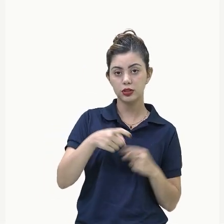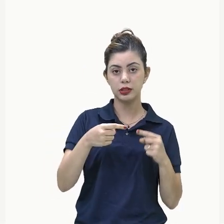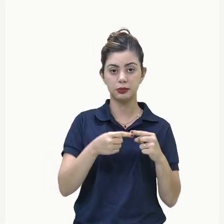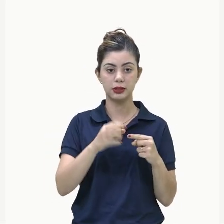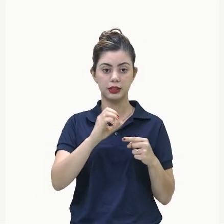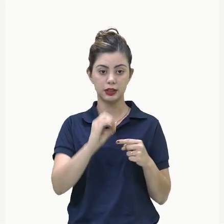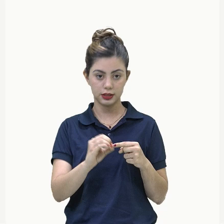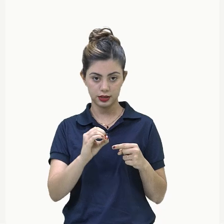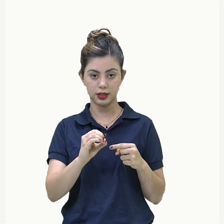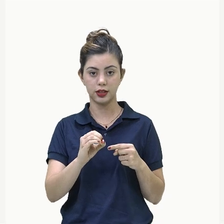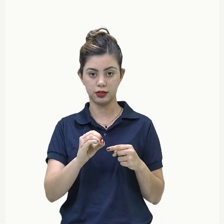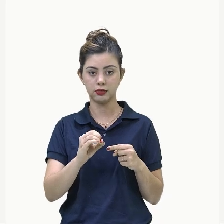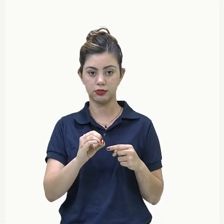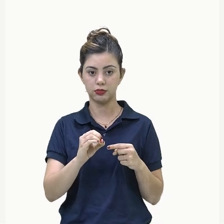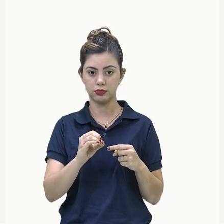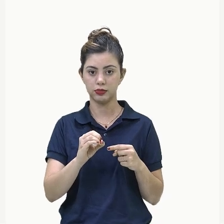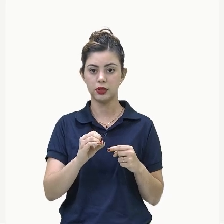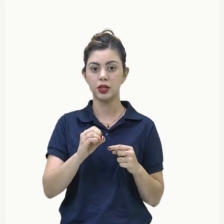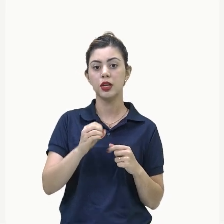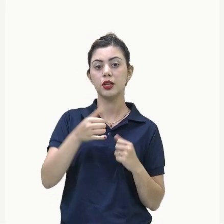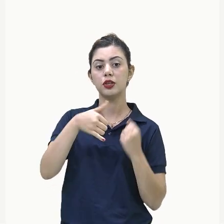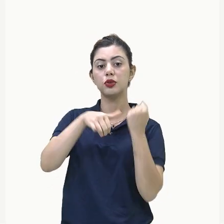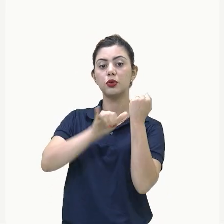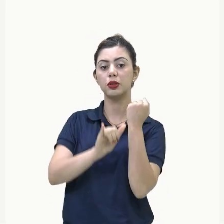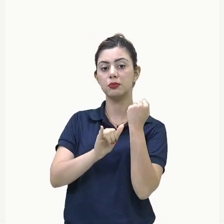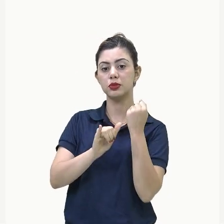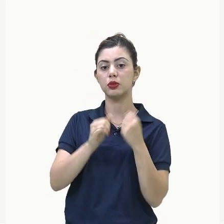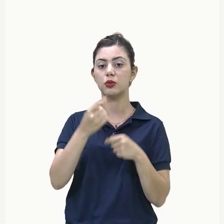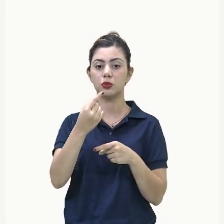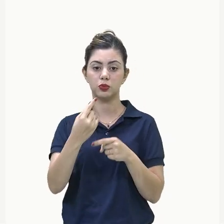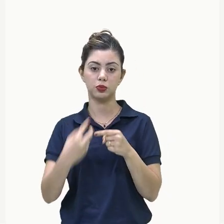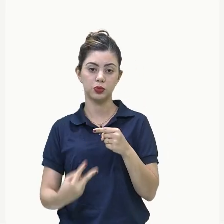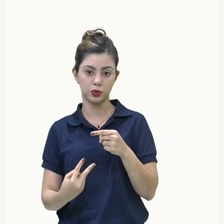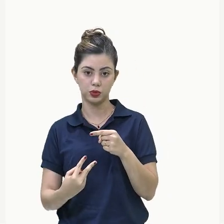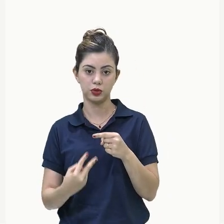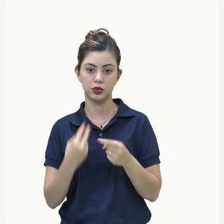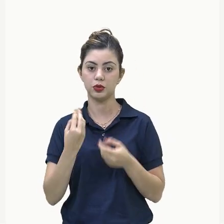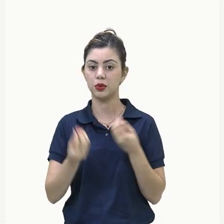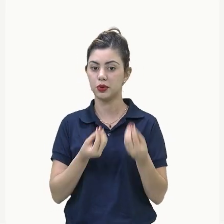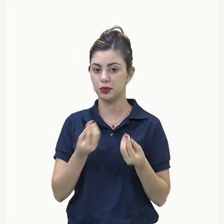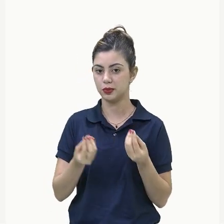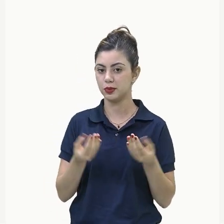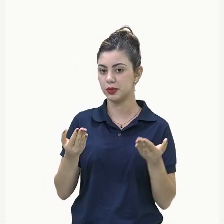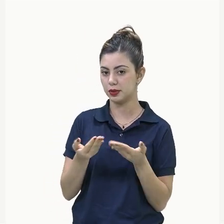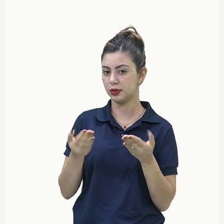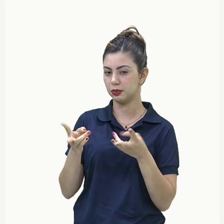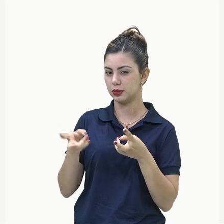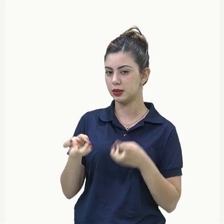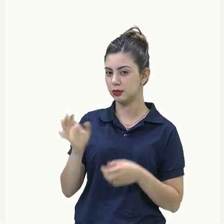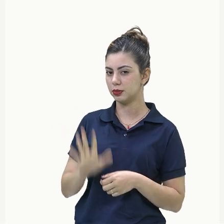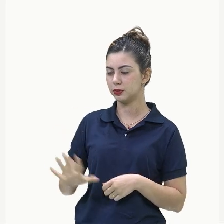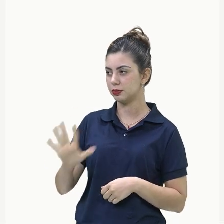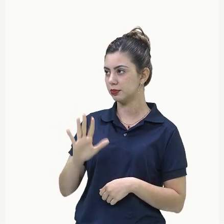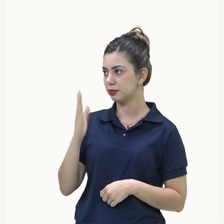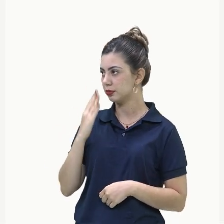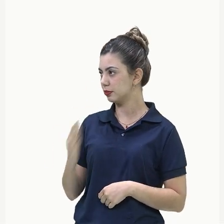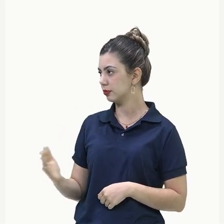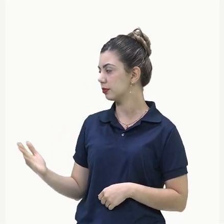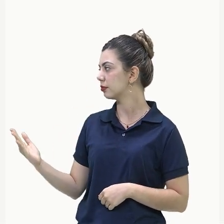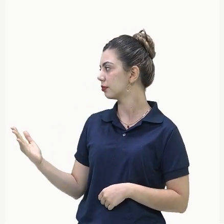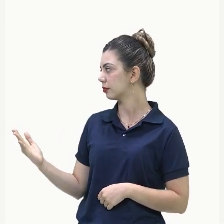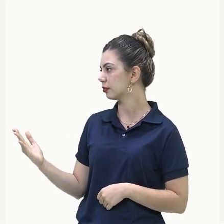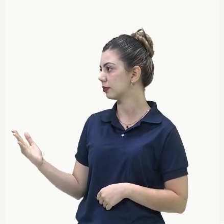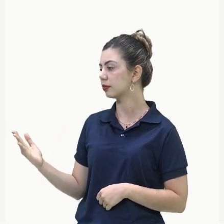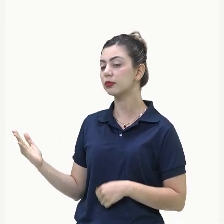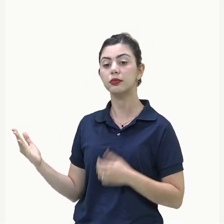2. Exatamente aqui, ó, vou tentar marcar aqui para você ver, ó, exatamente esse ponto aqui, ó. Onde o x é